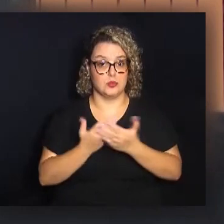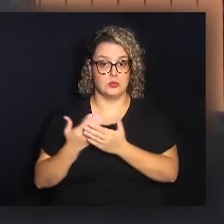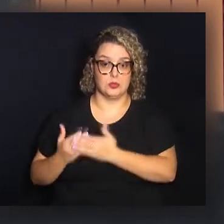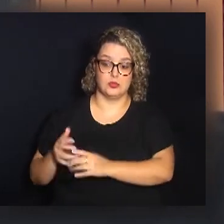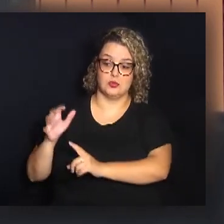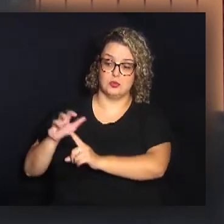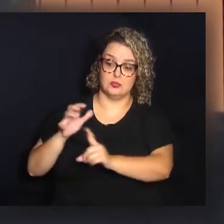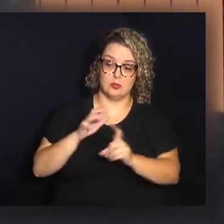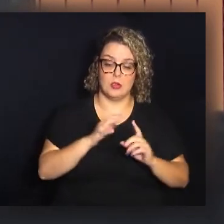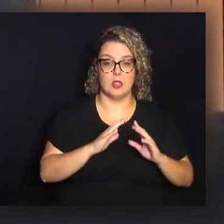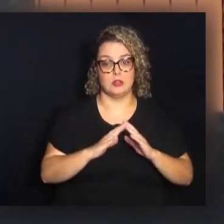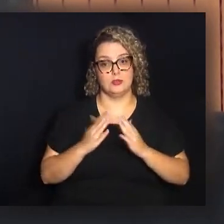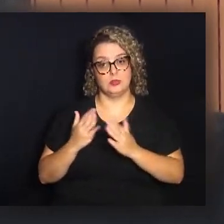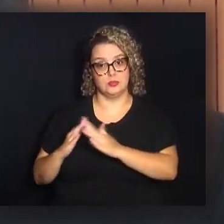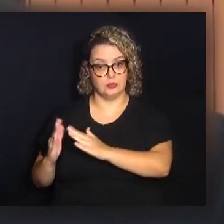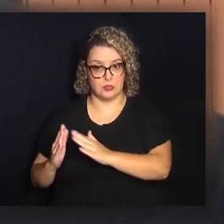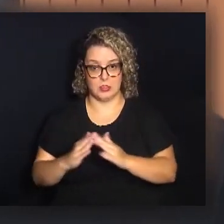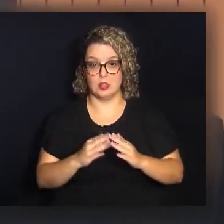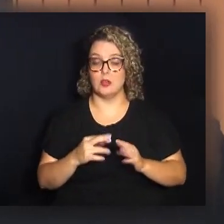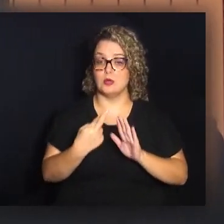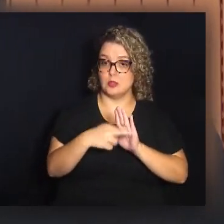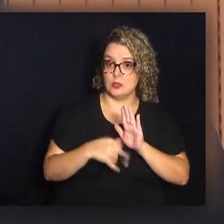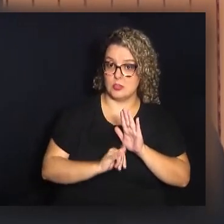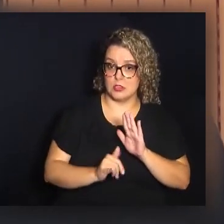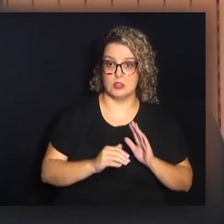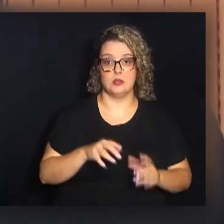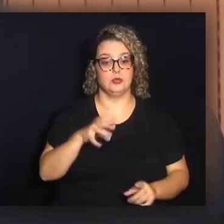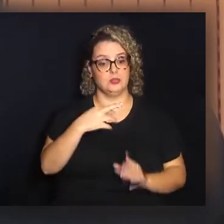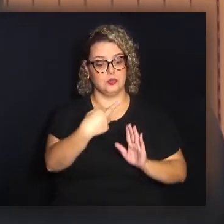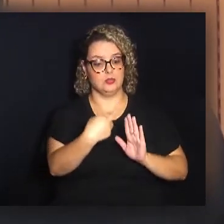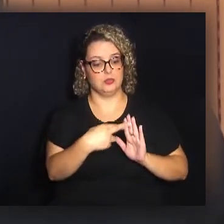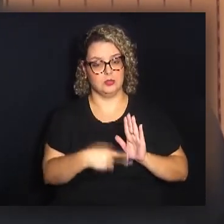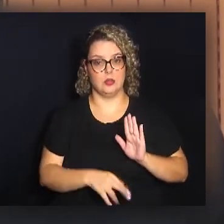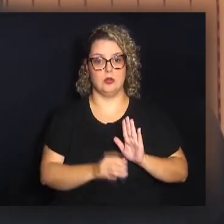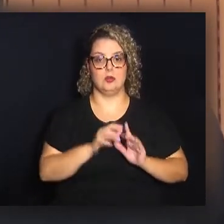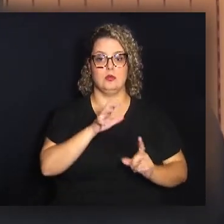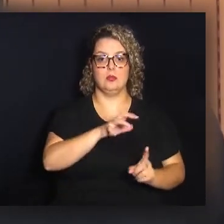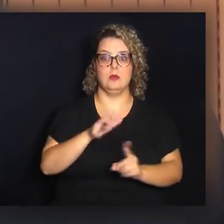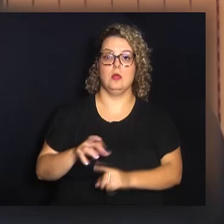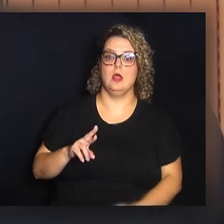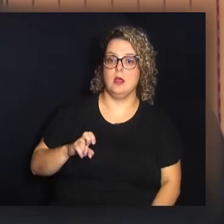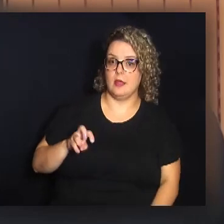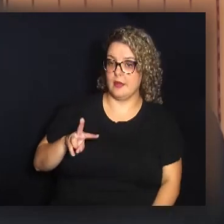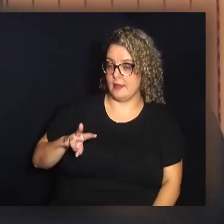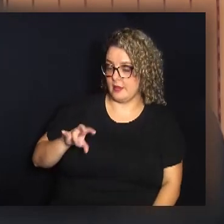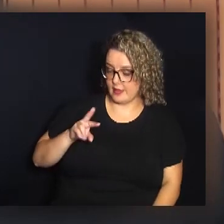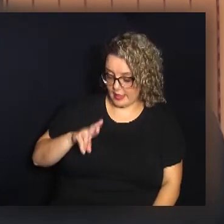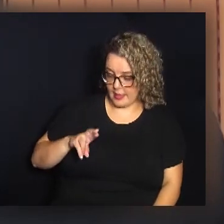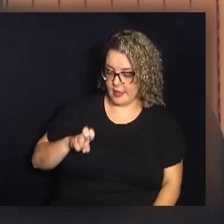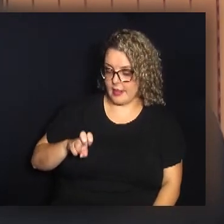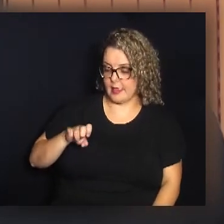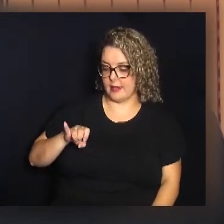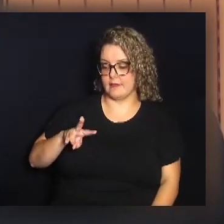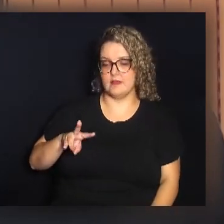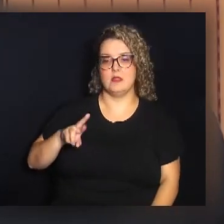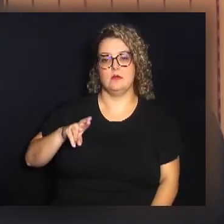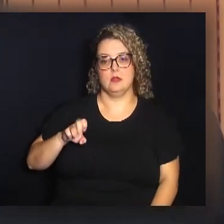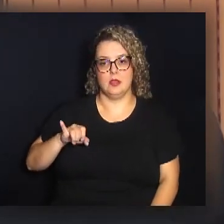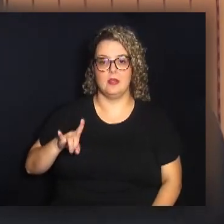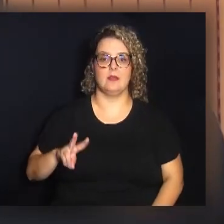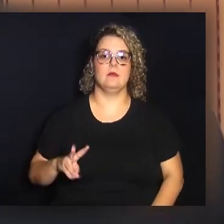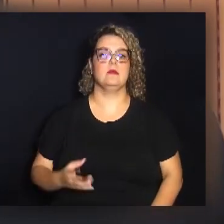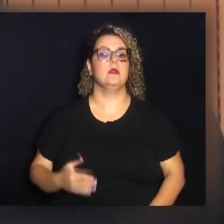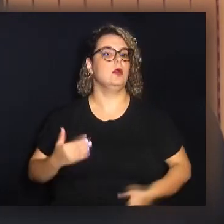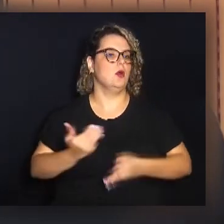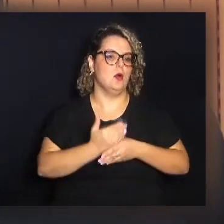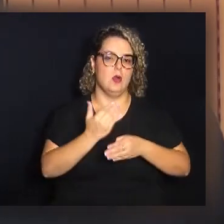estudos de impacto de vizinhança e o relatório de impacto de vizinhança, que é o REIV e o RIV, e fiscalização, não